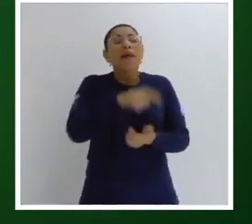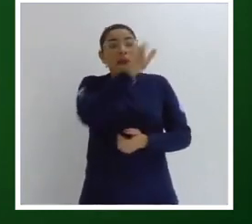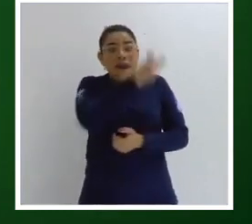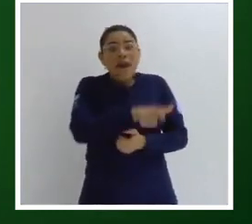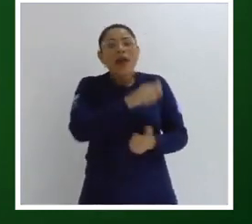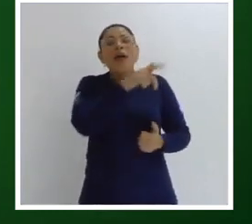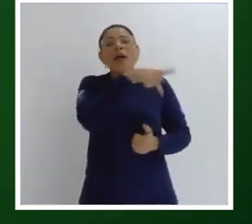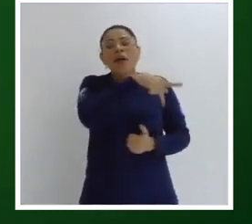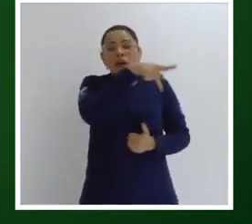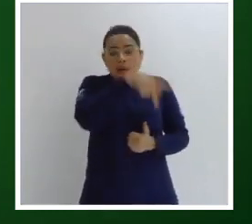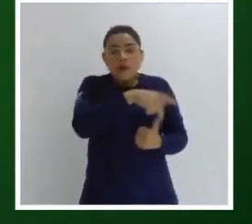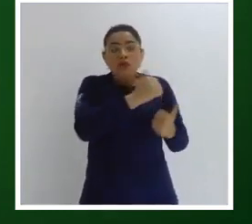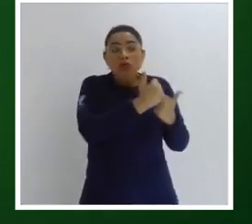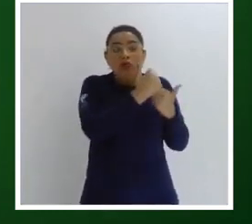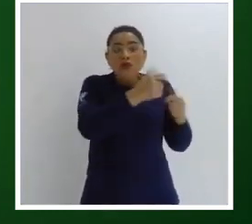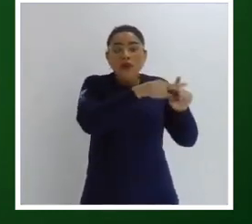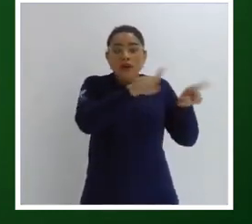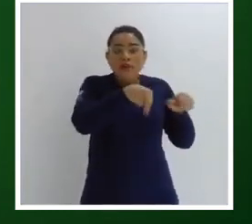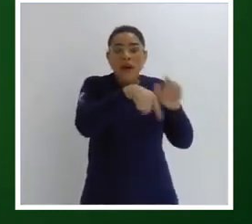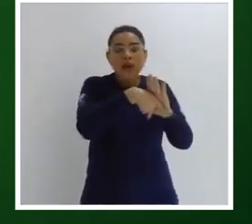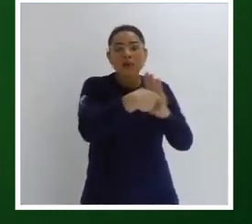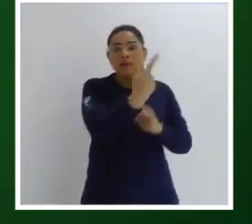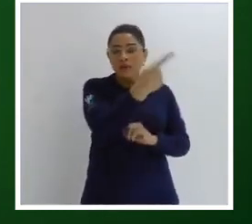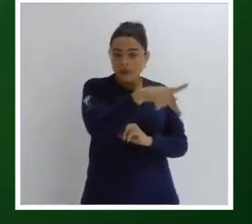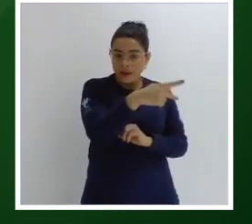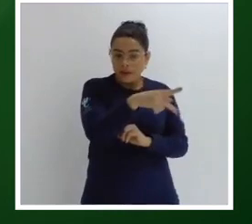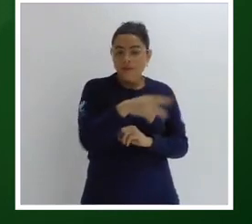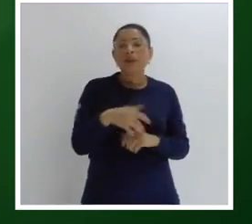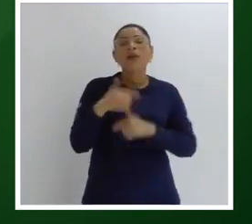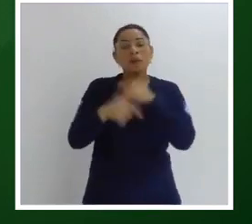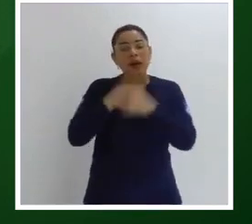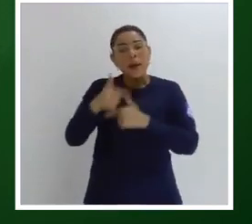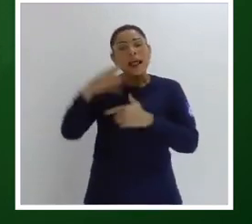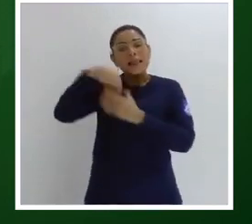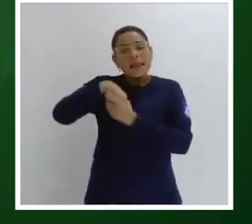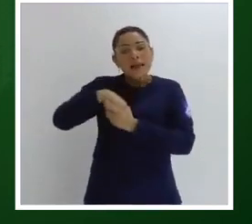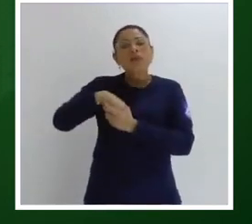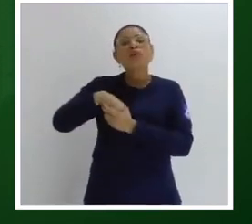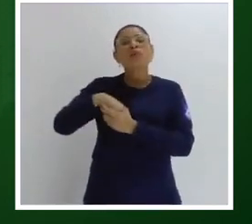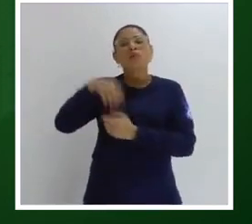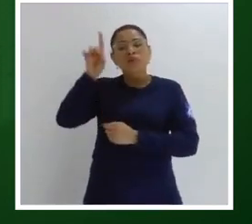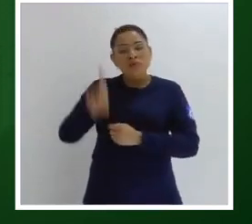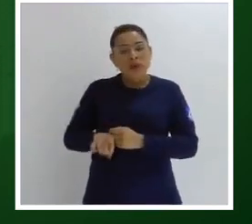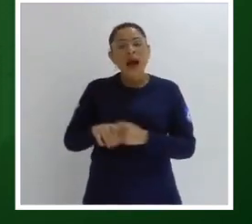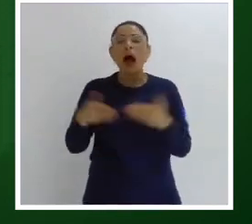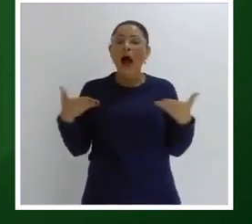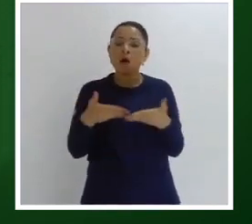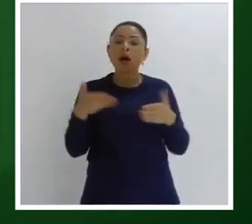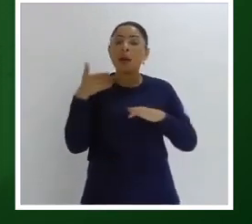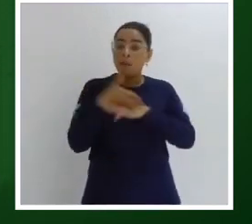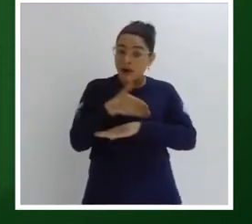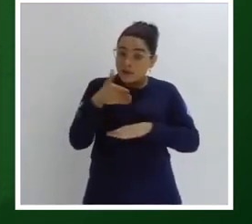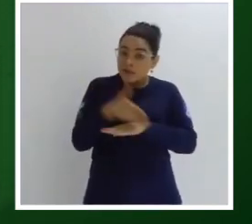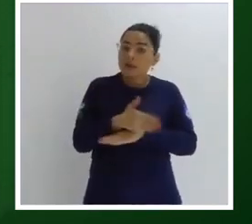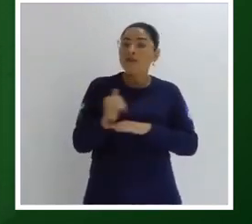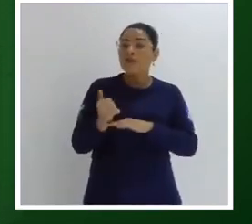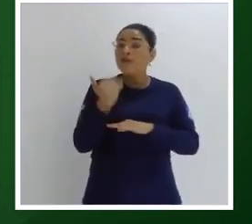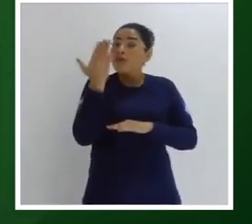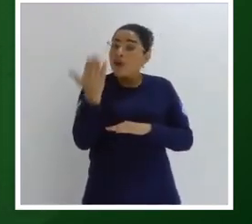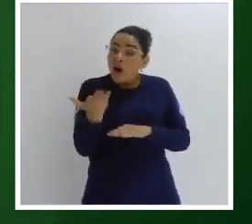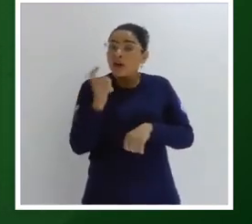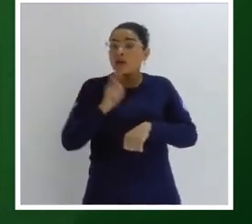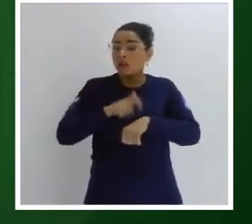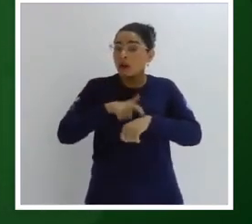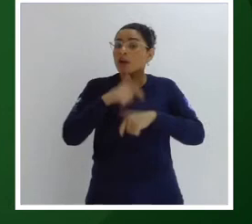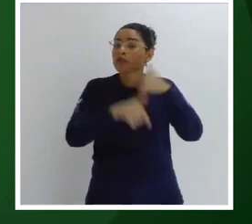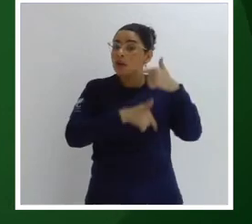na diretoria de ensino quando é uma participação dentro do horário de TPC já é fora do horário mesmo né da pessoa